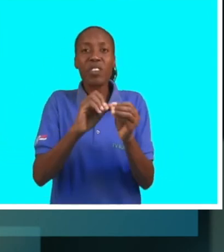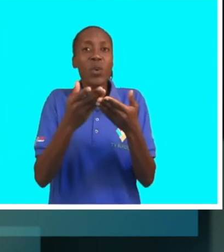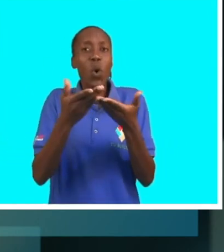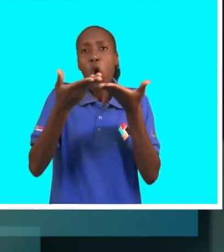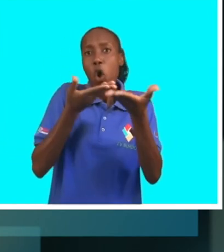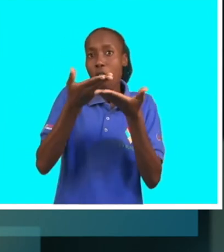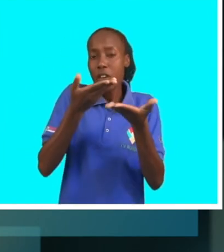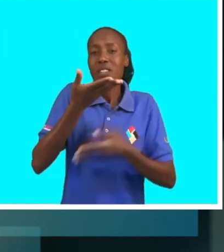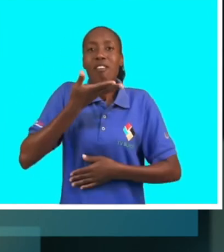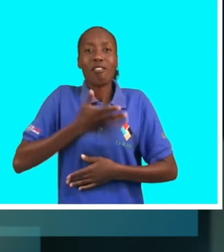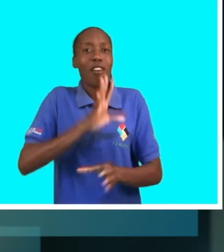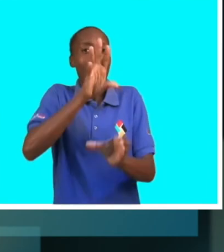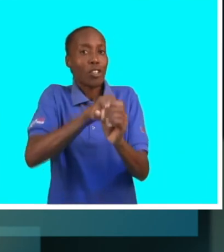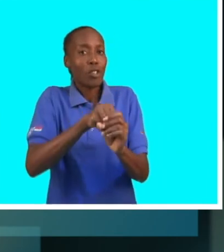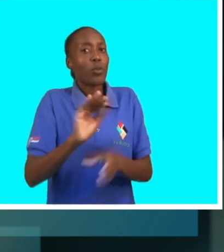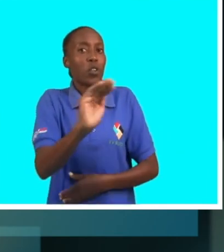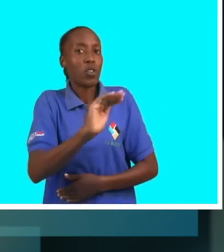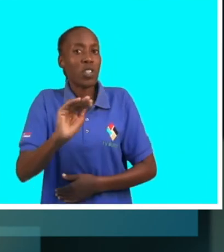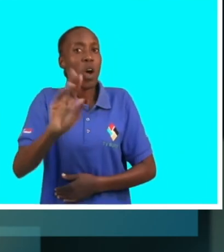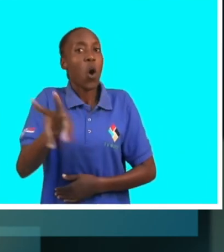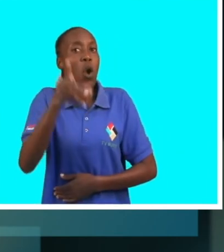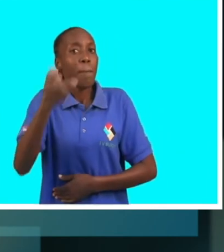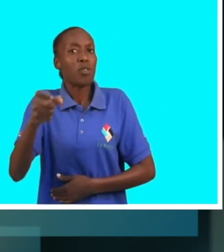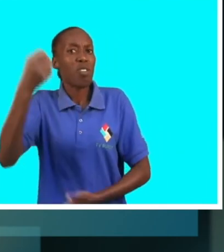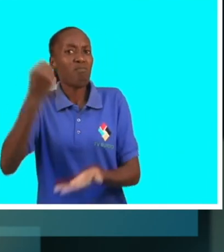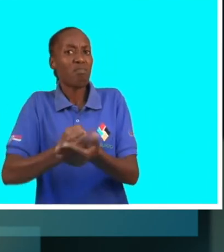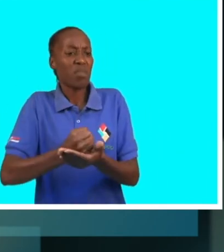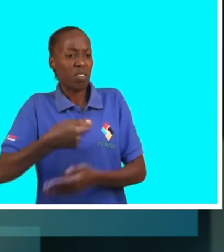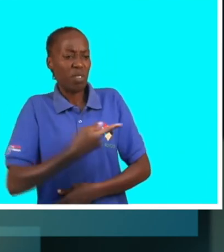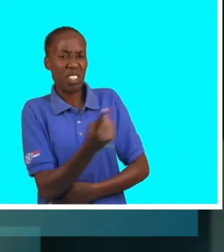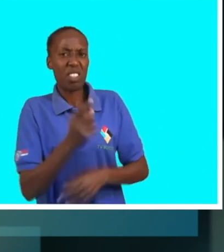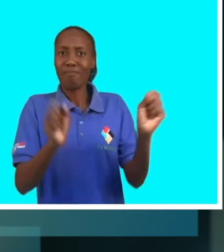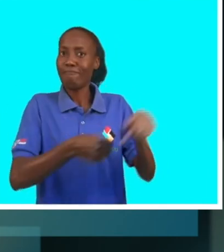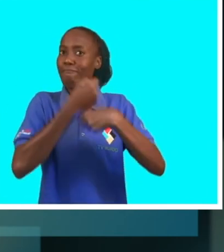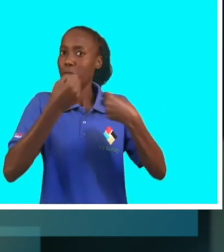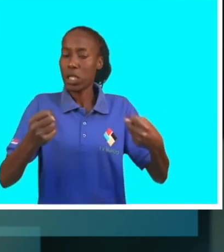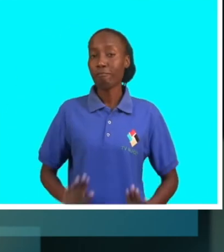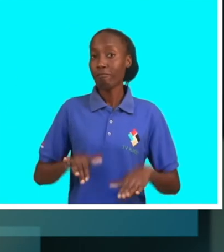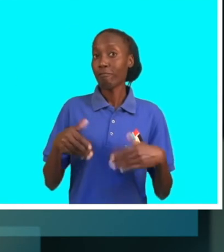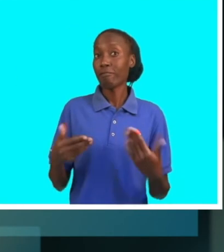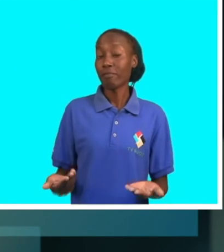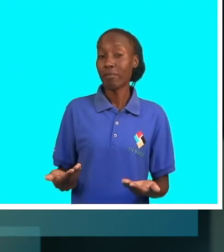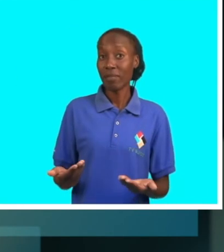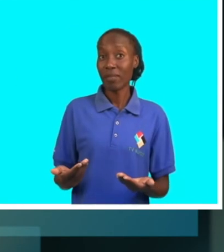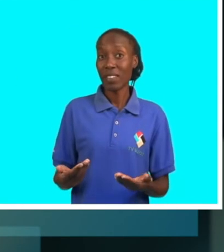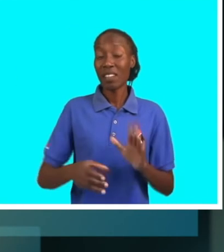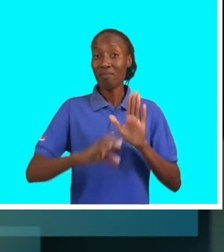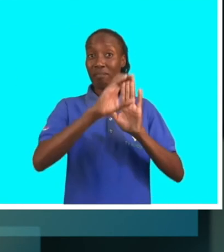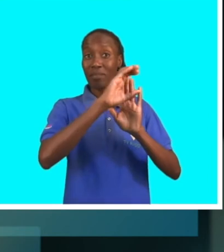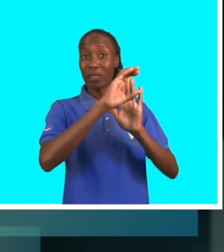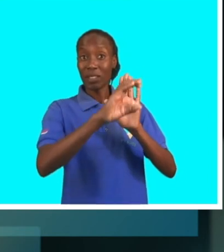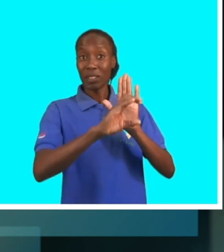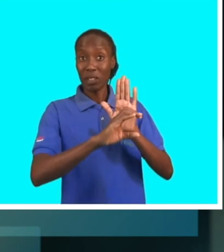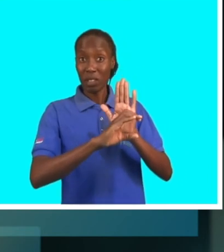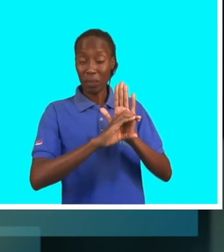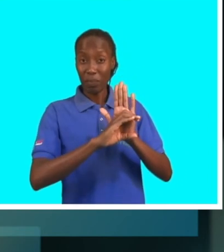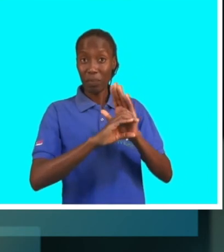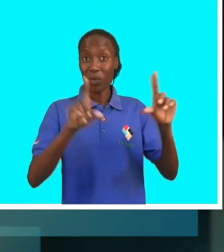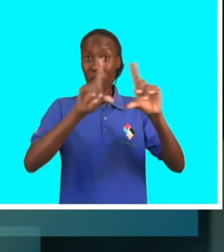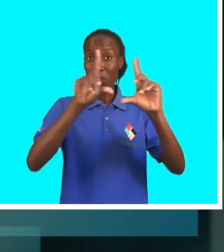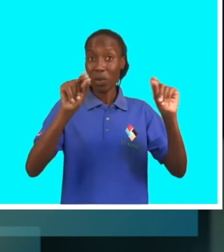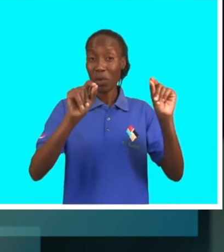sujeitos da mudança que querem ver na sociedade e não alguém que tome as decisões sobre elas. Na Constituição da República,